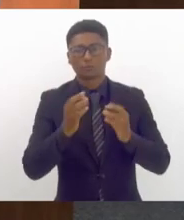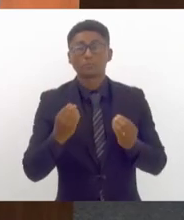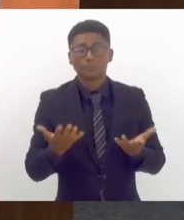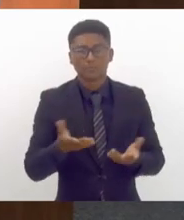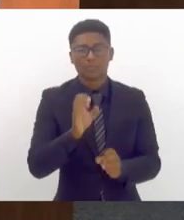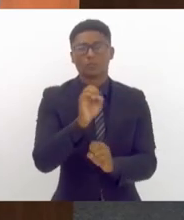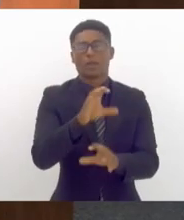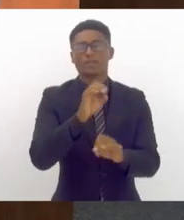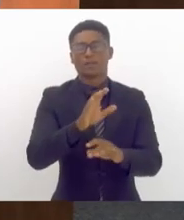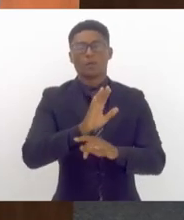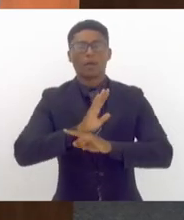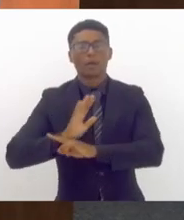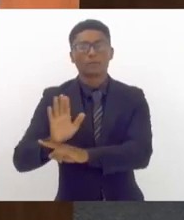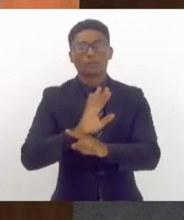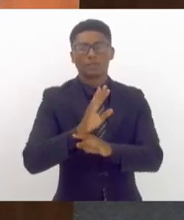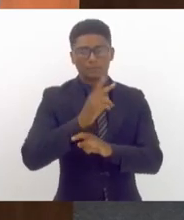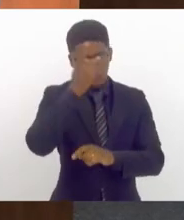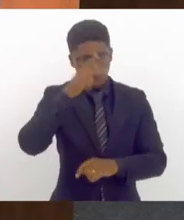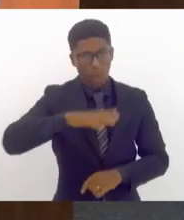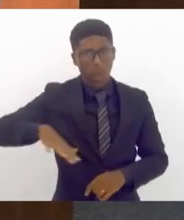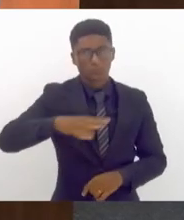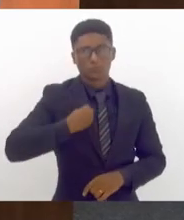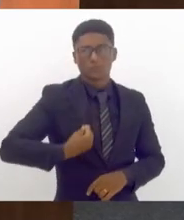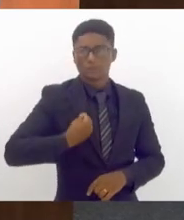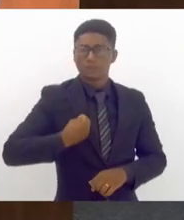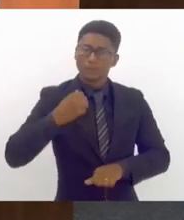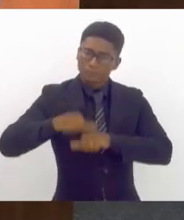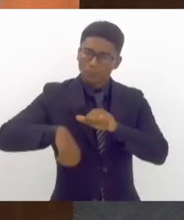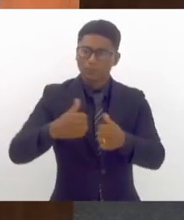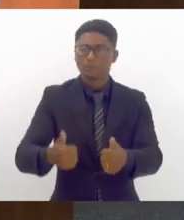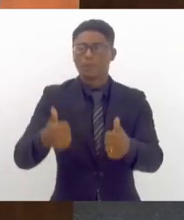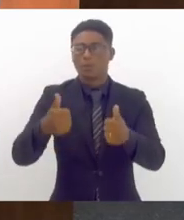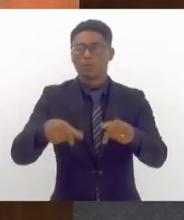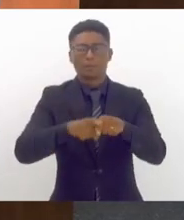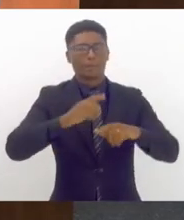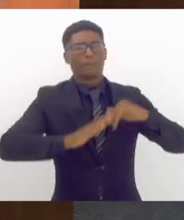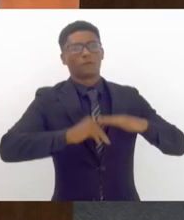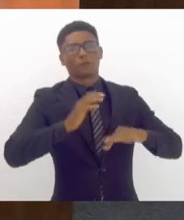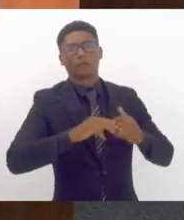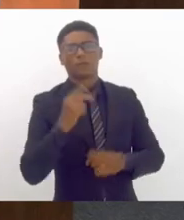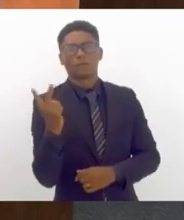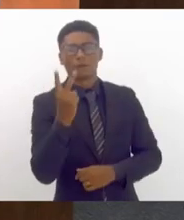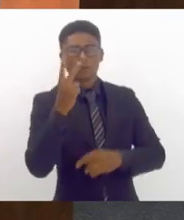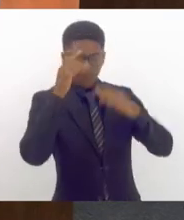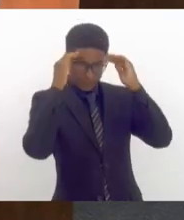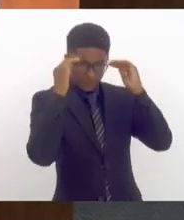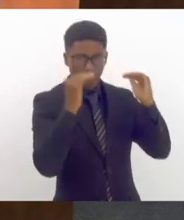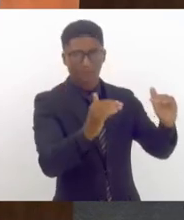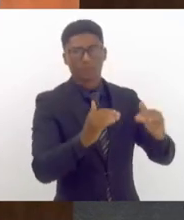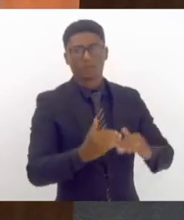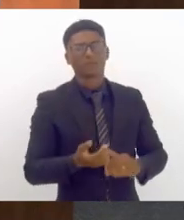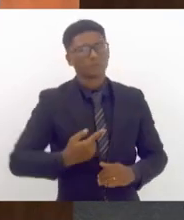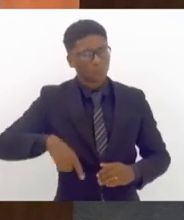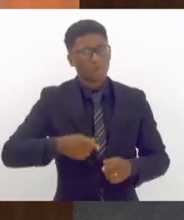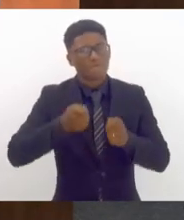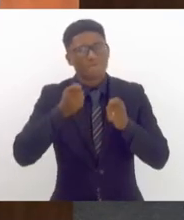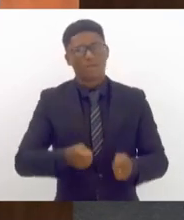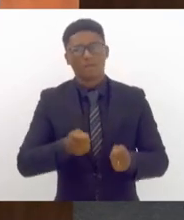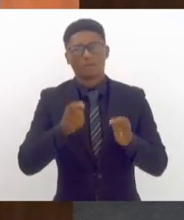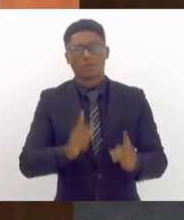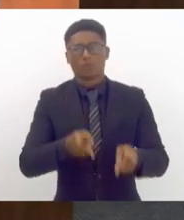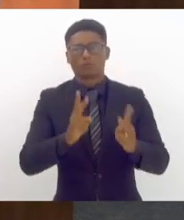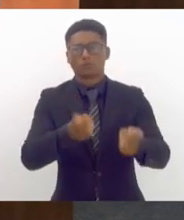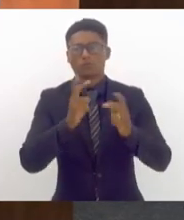seja transformadora na vida dos seus estudantes, para que os seus profissionais sejam valorizados e respeitados. Seguimos firmes,